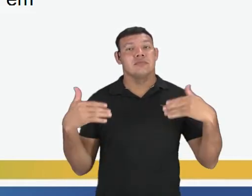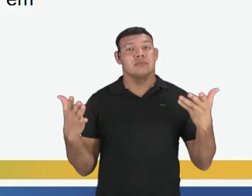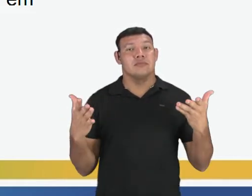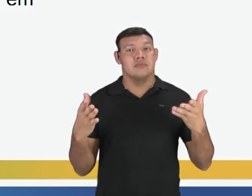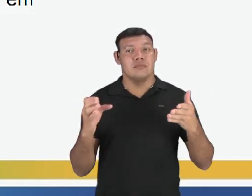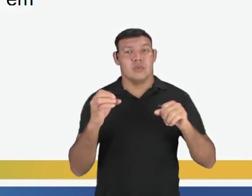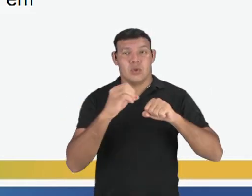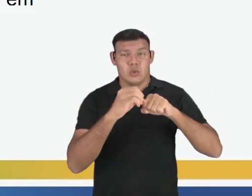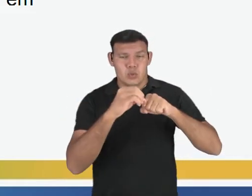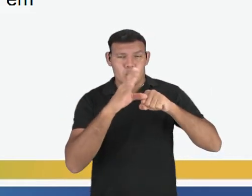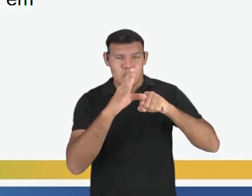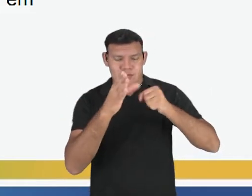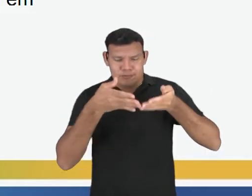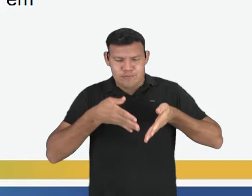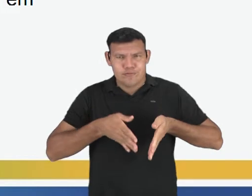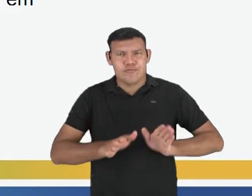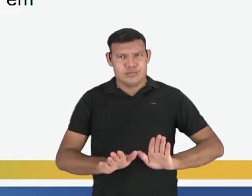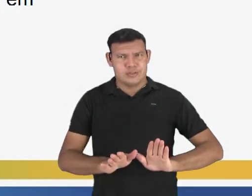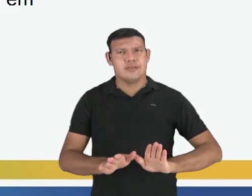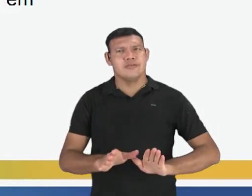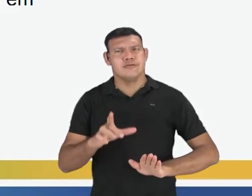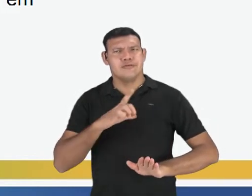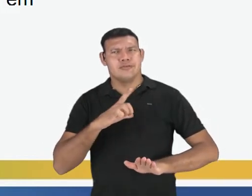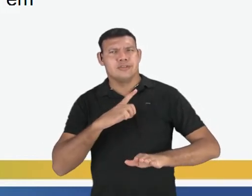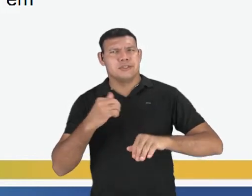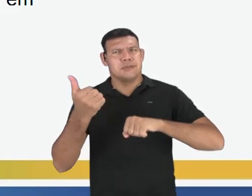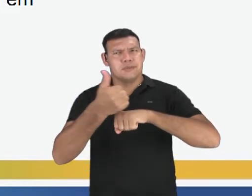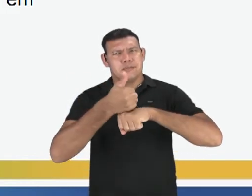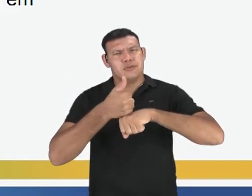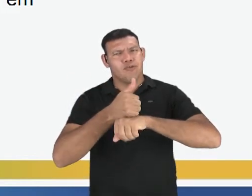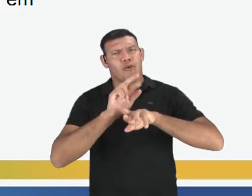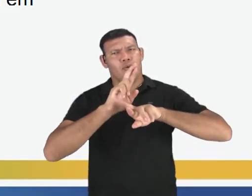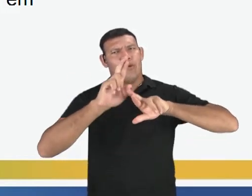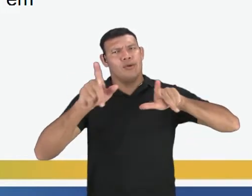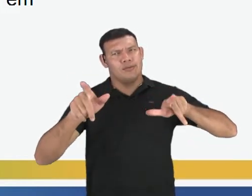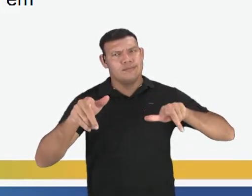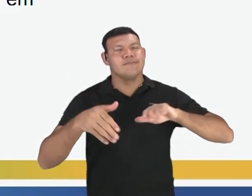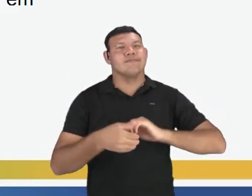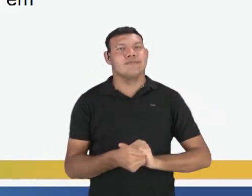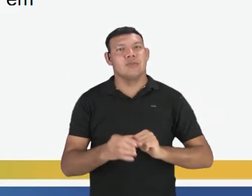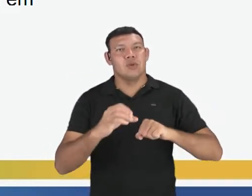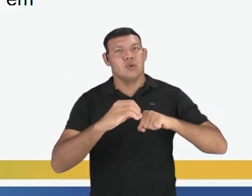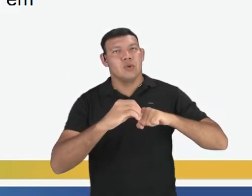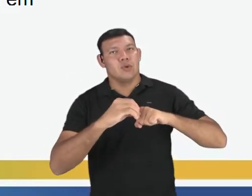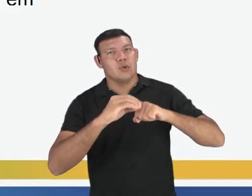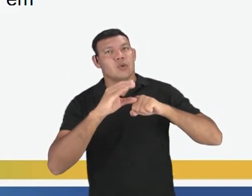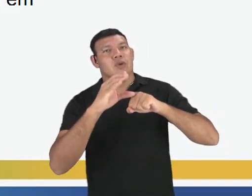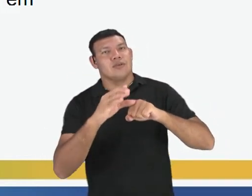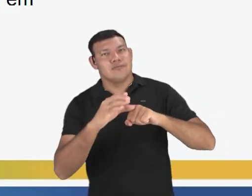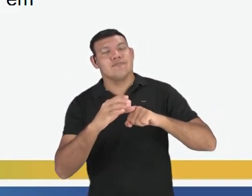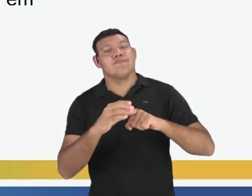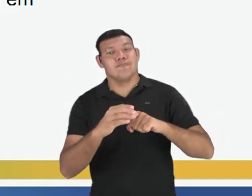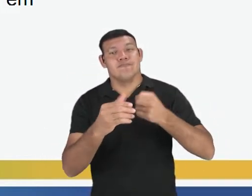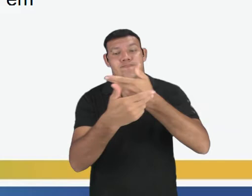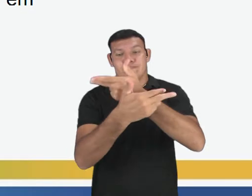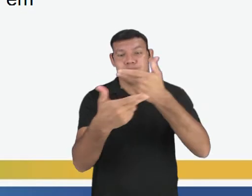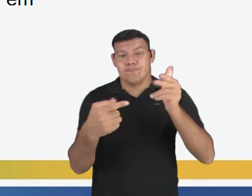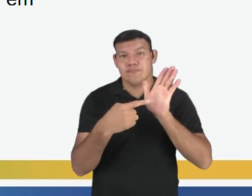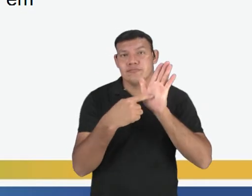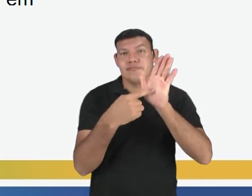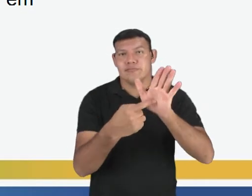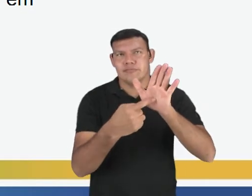o conhecimento direto tem outras qualidades, o conhecimento por apresentação direta de um objeto. Ao